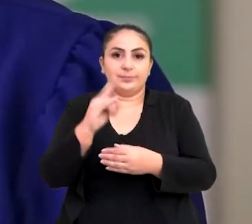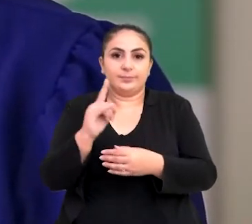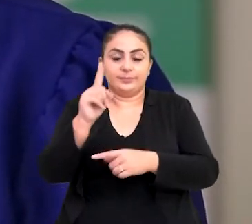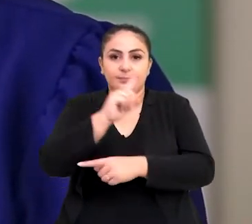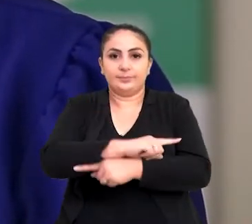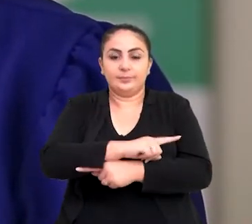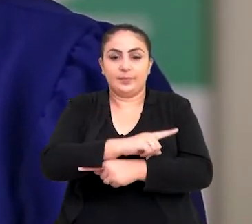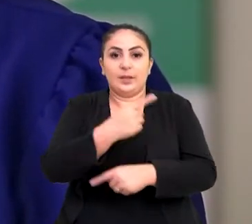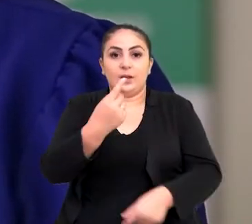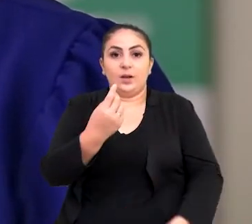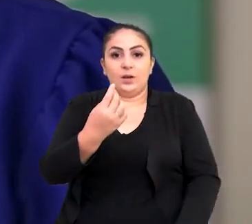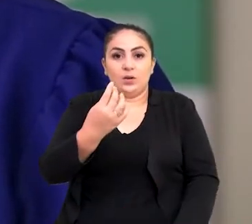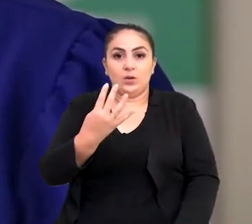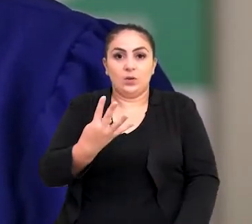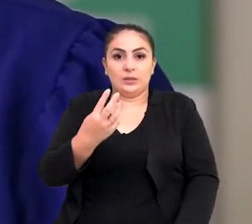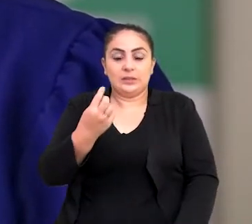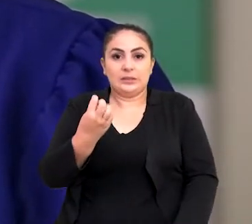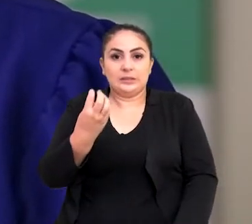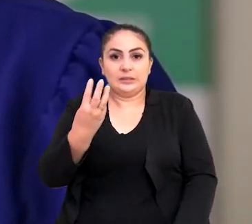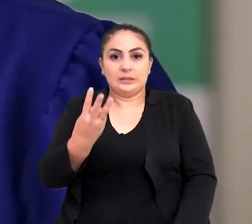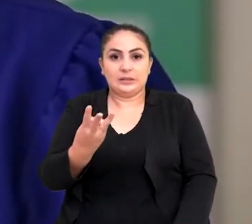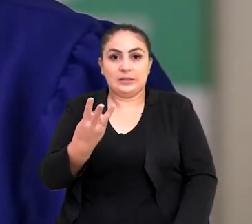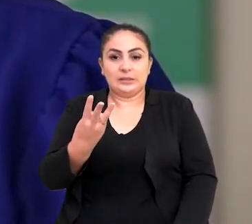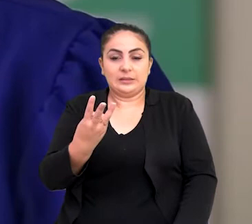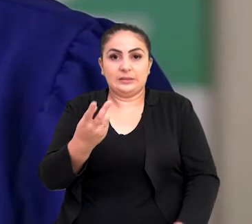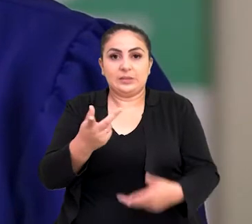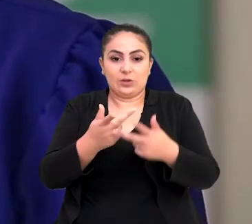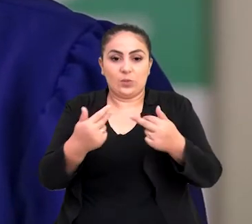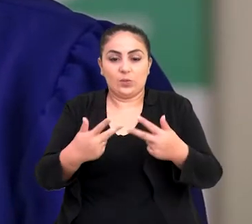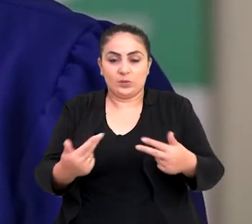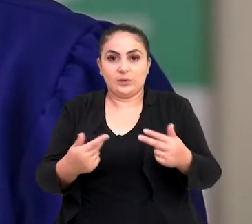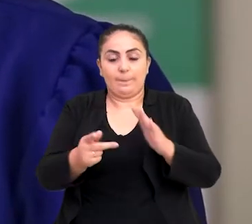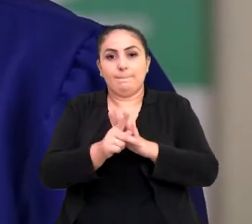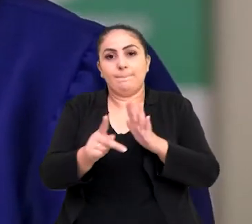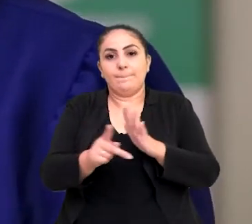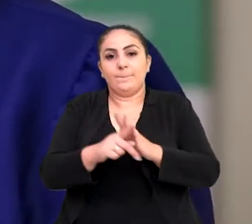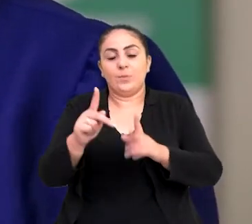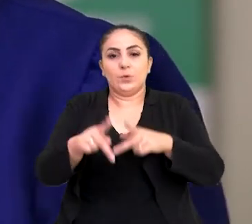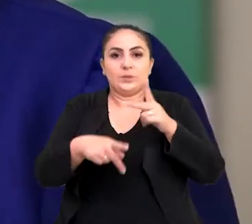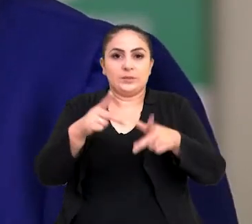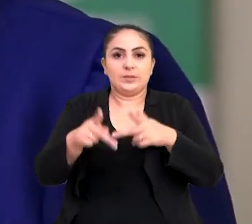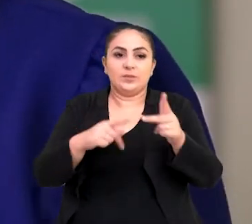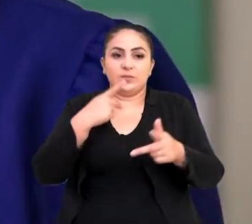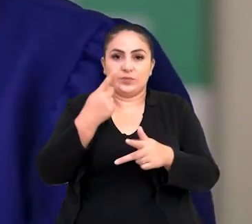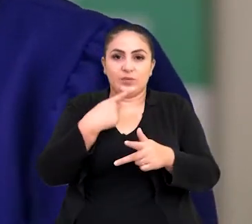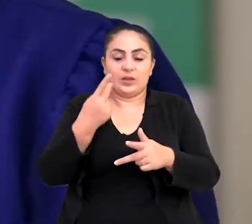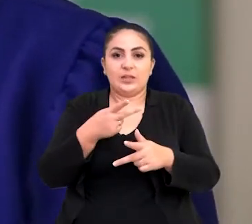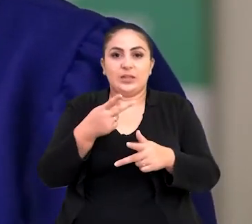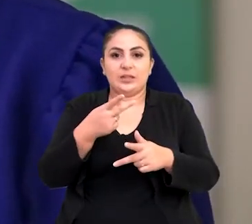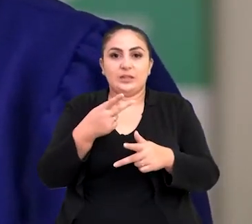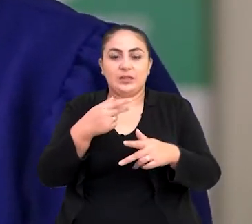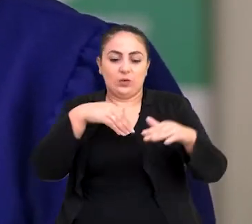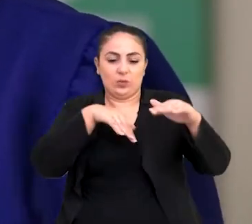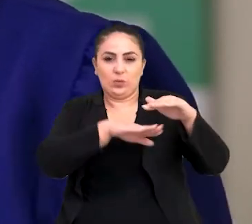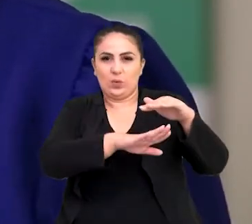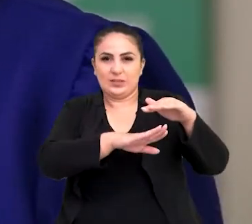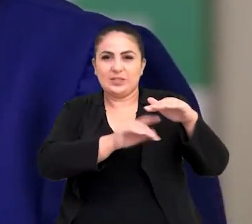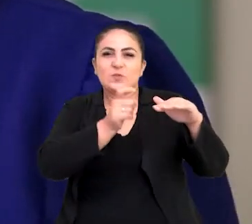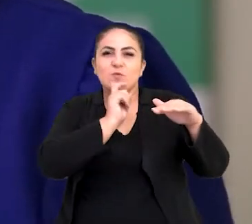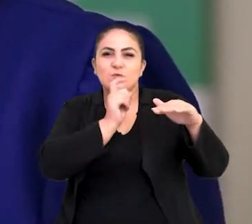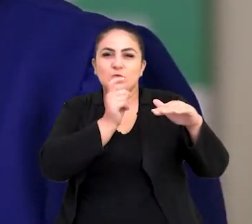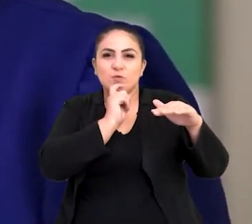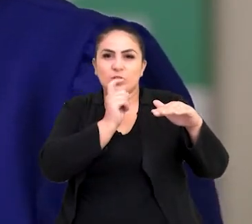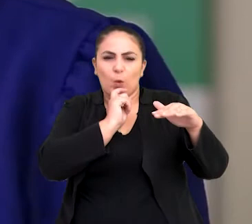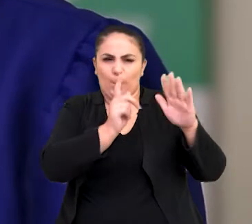nos últimos dias 43 unidades, que popularmente se chama de geladeiras, mas